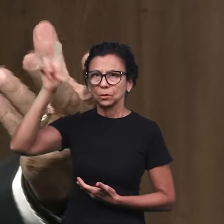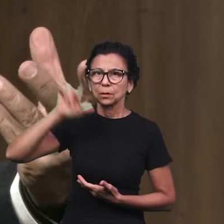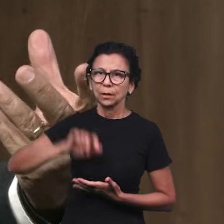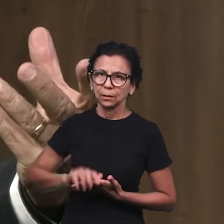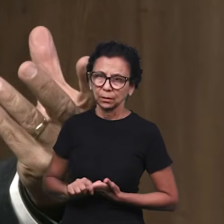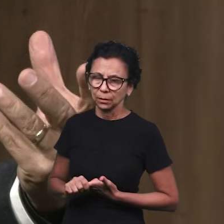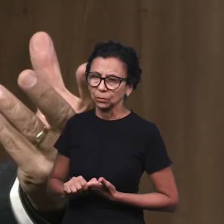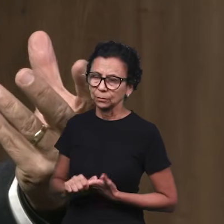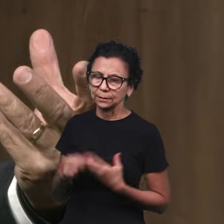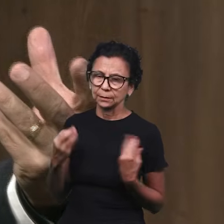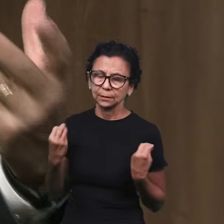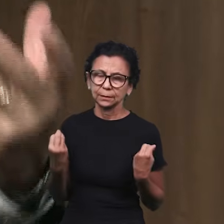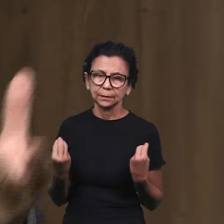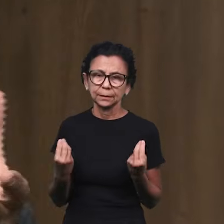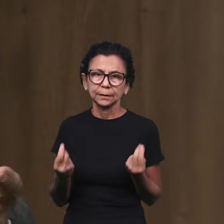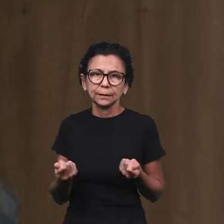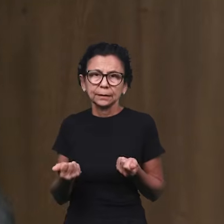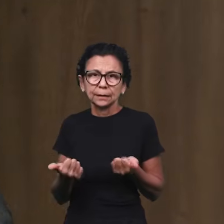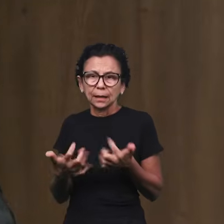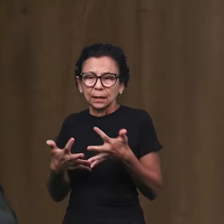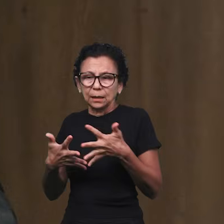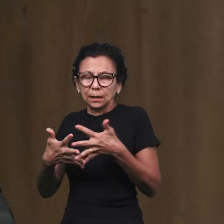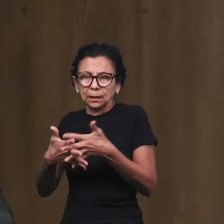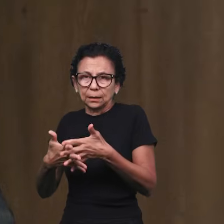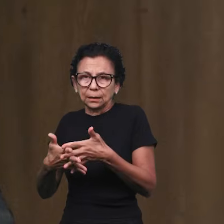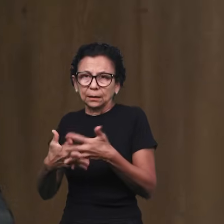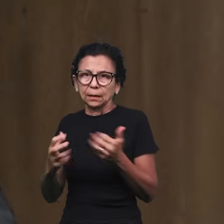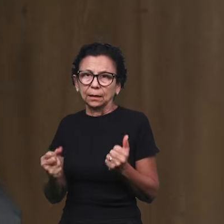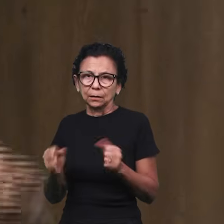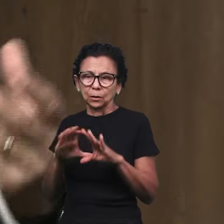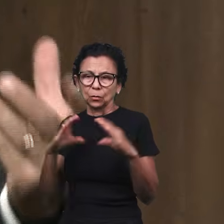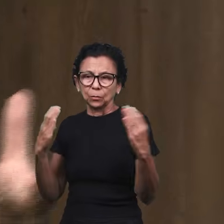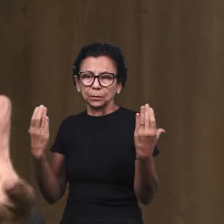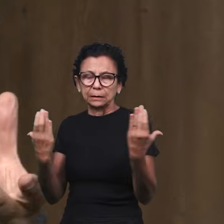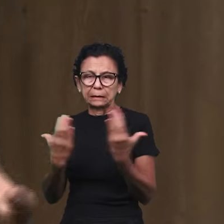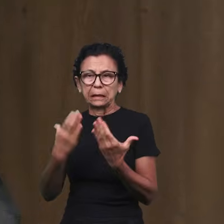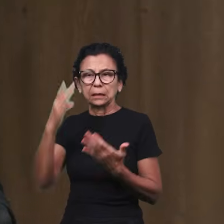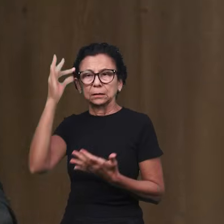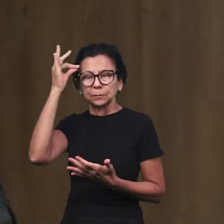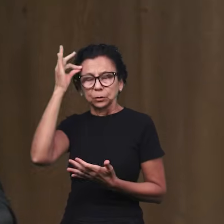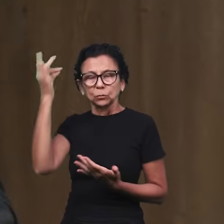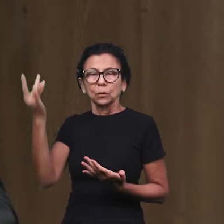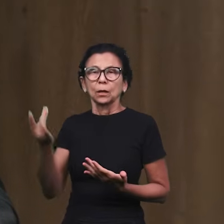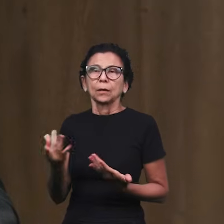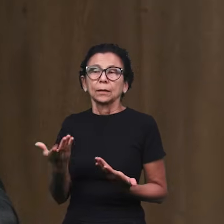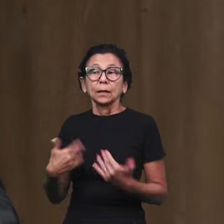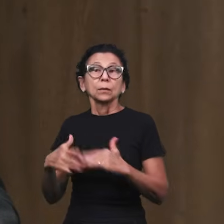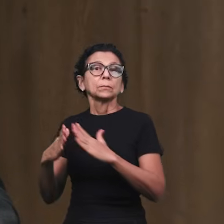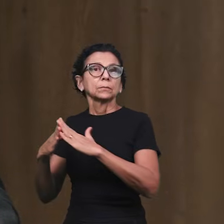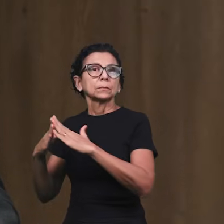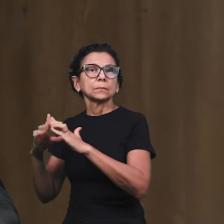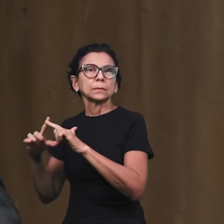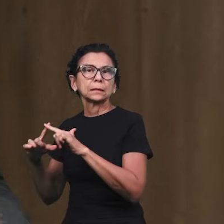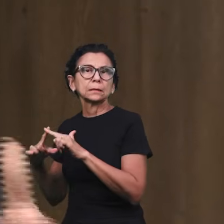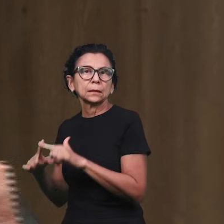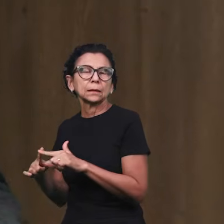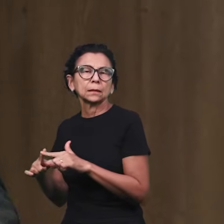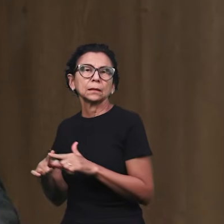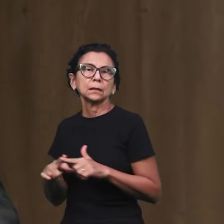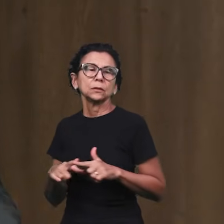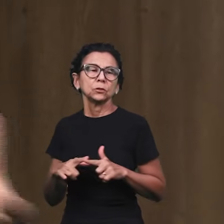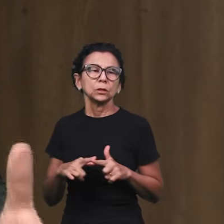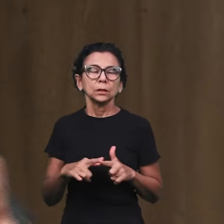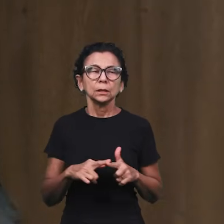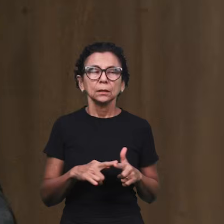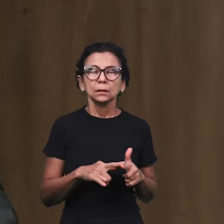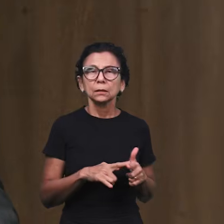a uma comunidade espiritual, como uma igreja, que tenha capacidade